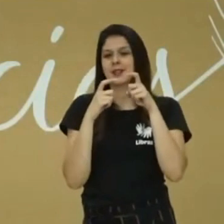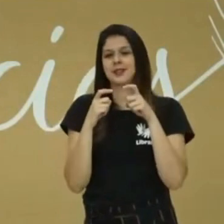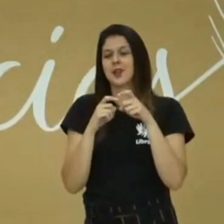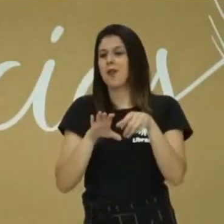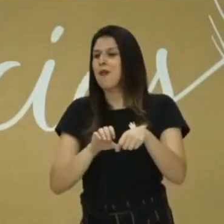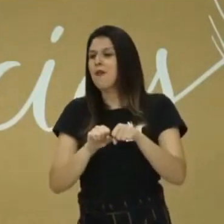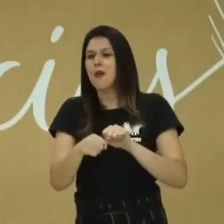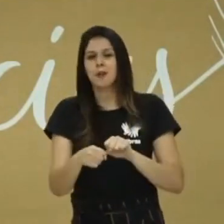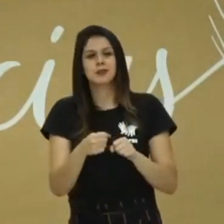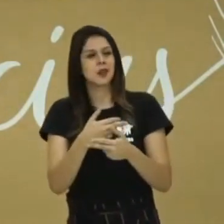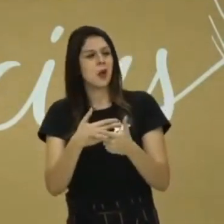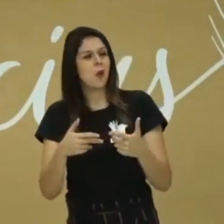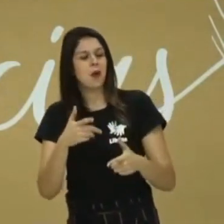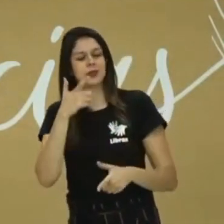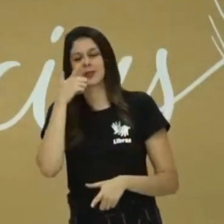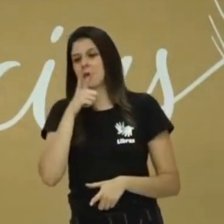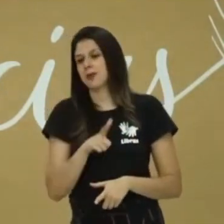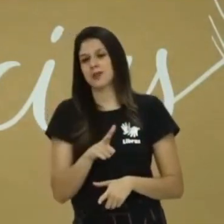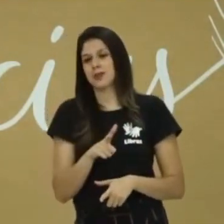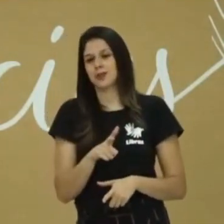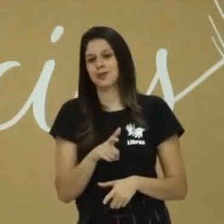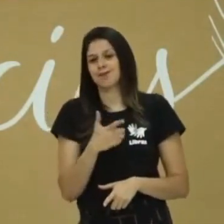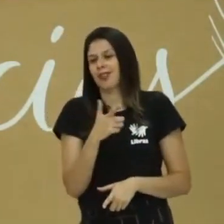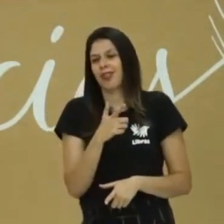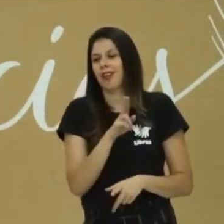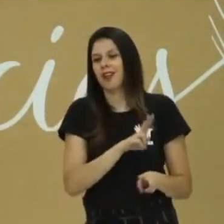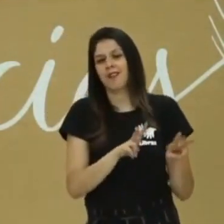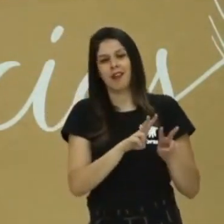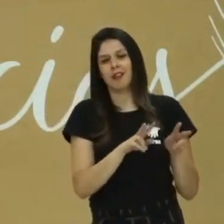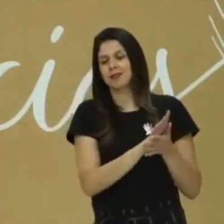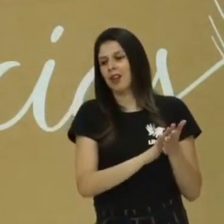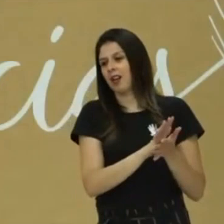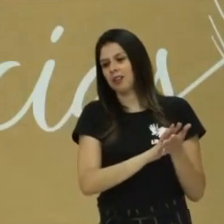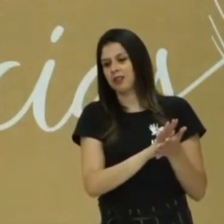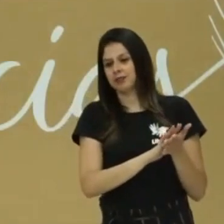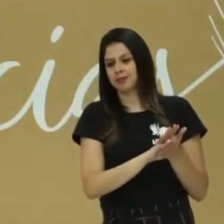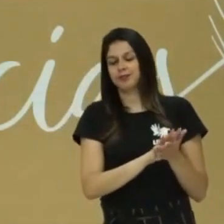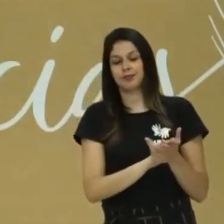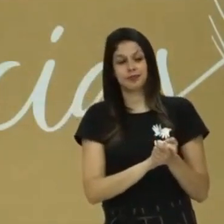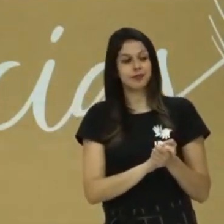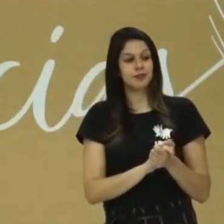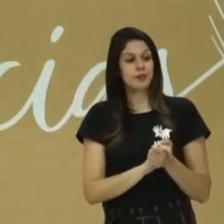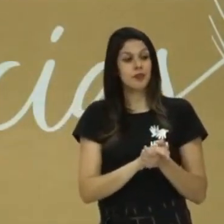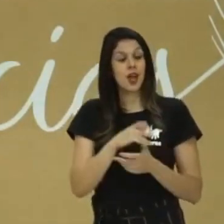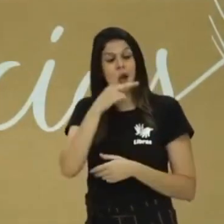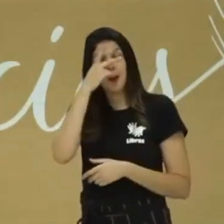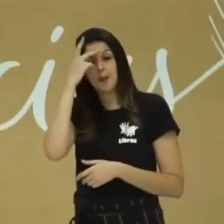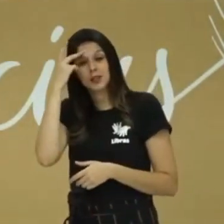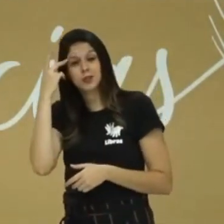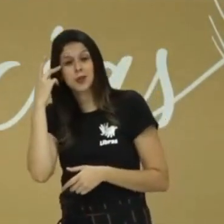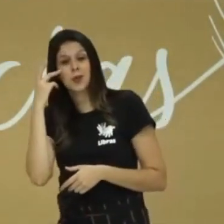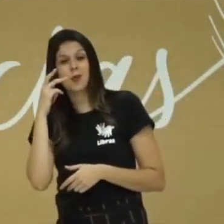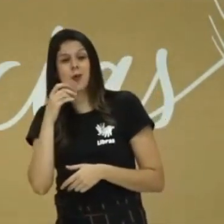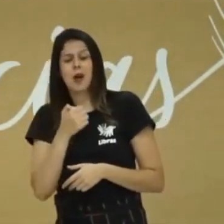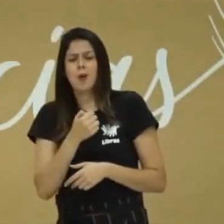foram conquistados com as promoções isso perde muito o significado se alguém nos últimos dias da sua